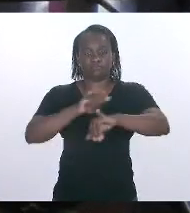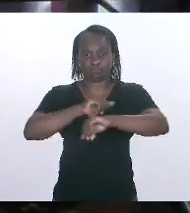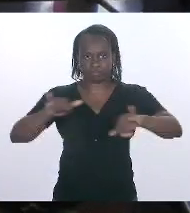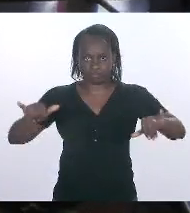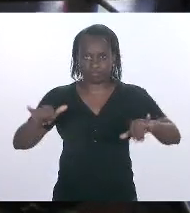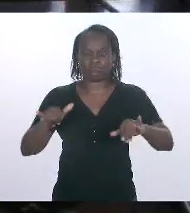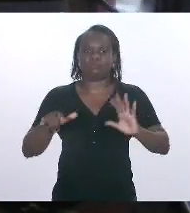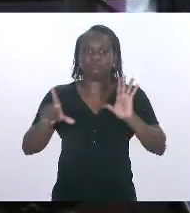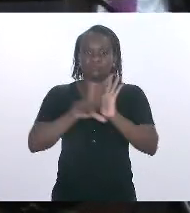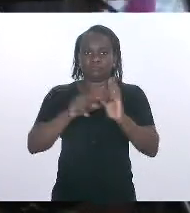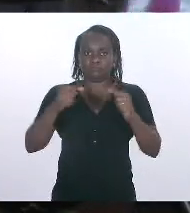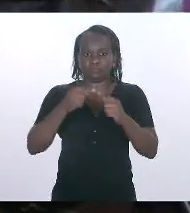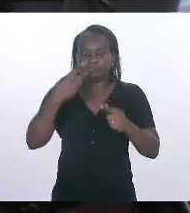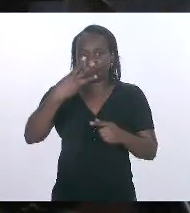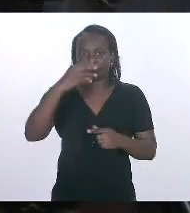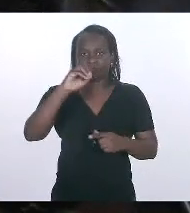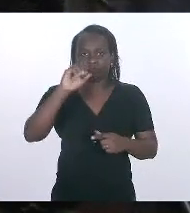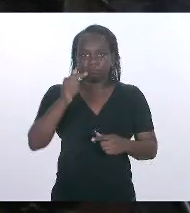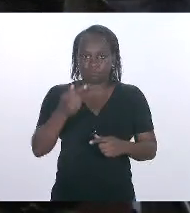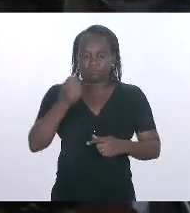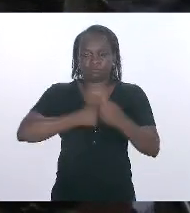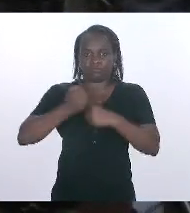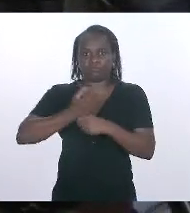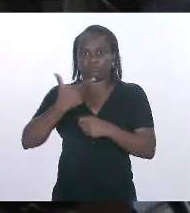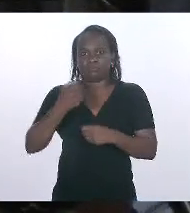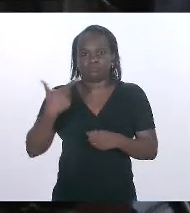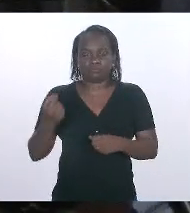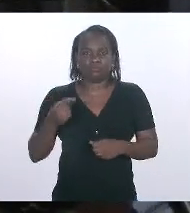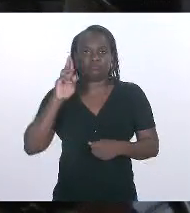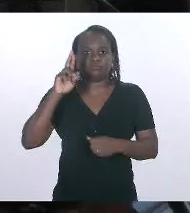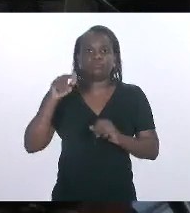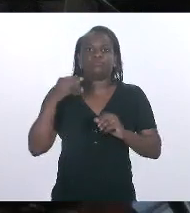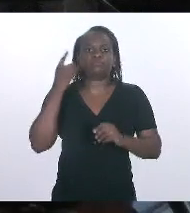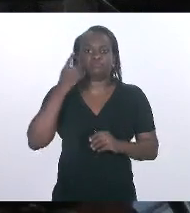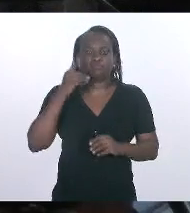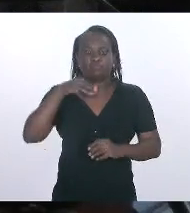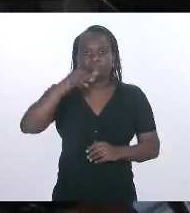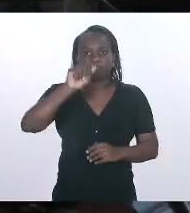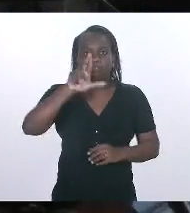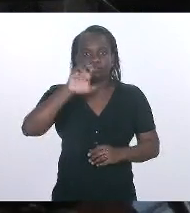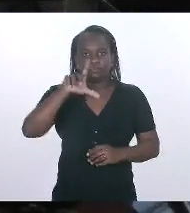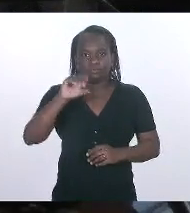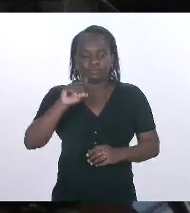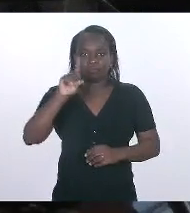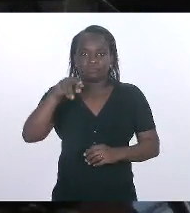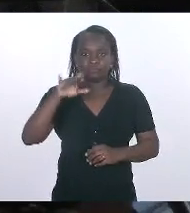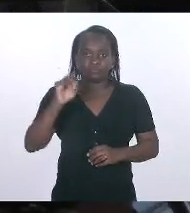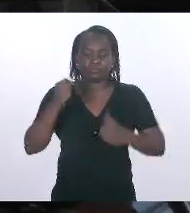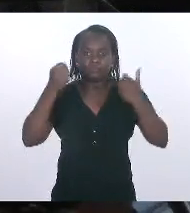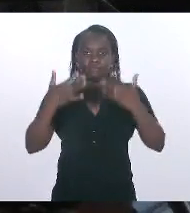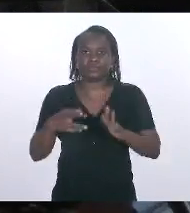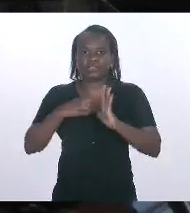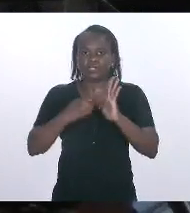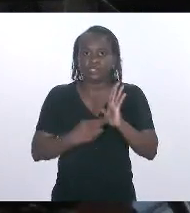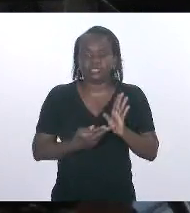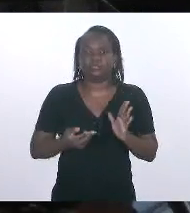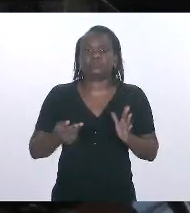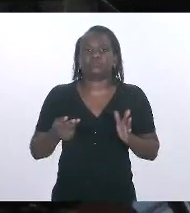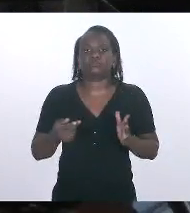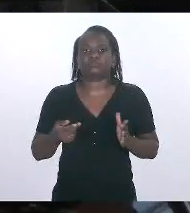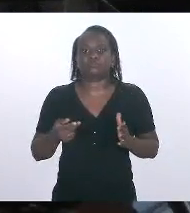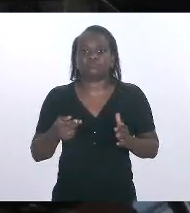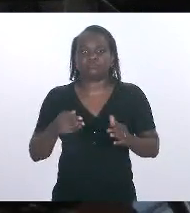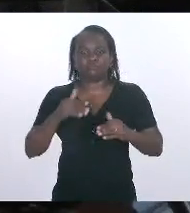Anuncio indicação legislativa 307 de 20, de autoria do deputado Marcelo do Seu Dino, que dispõe sobre a regularização funcional